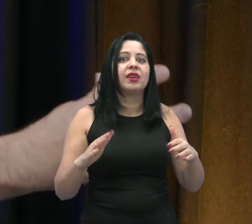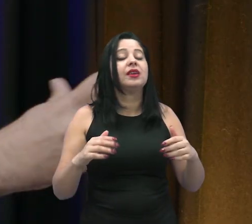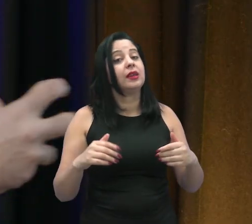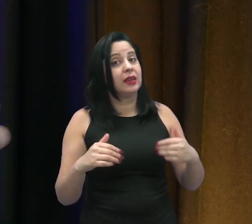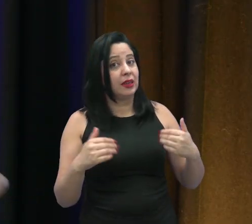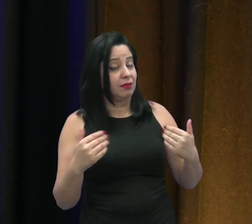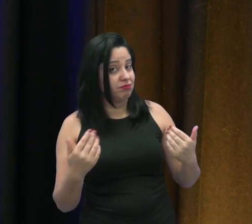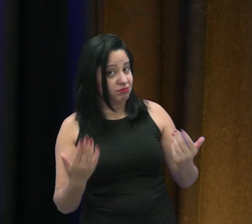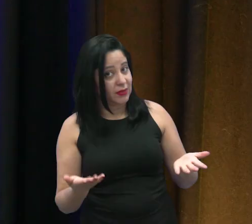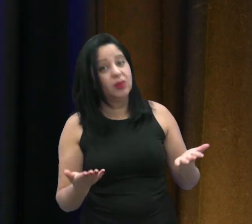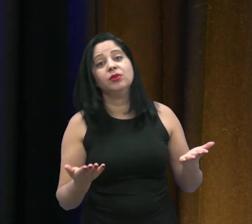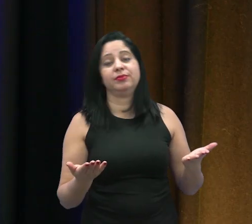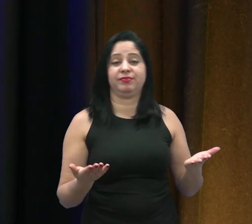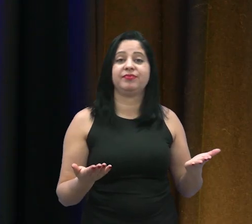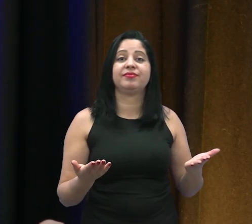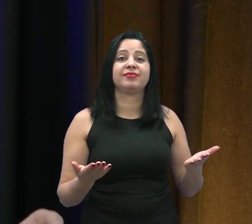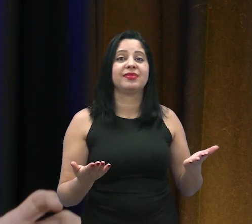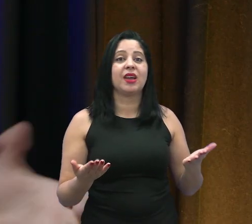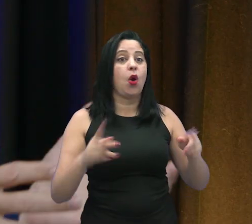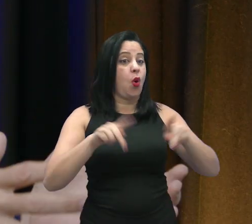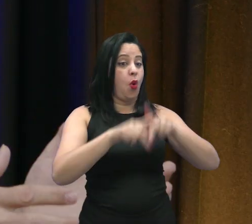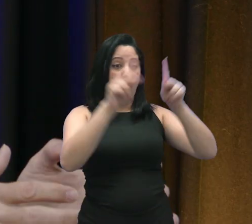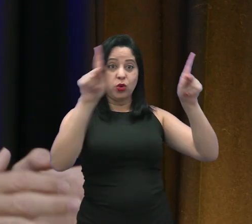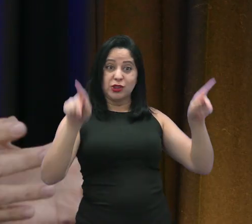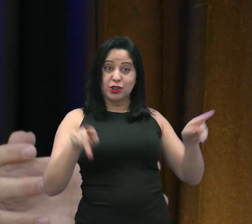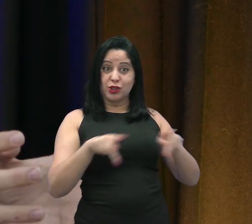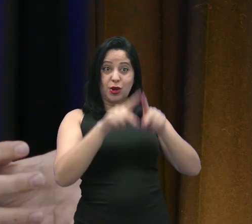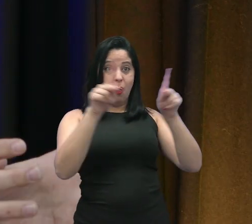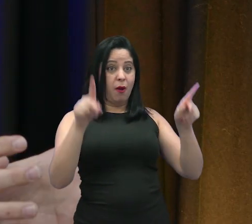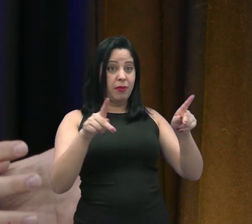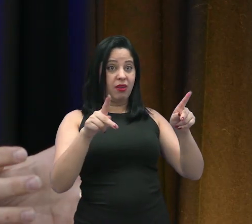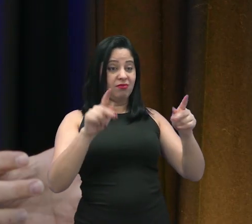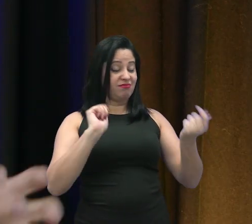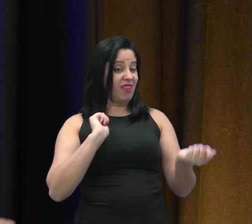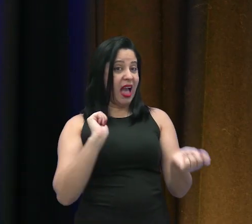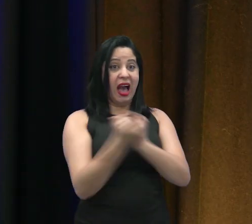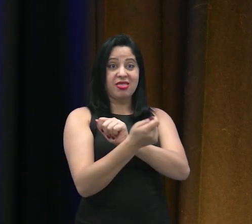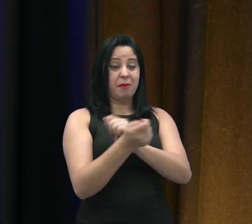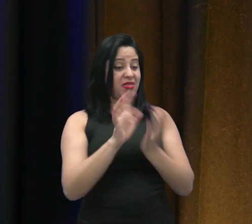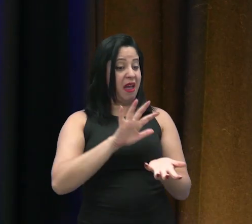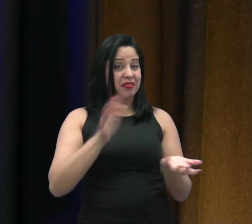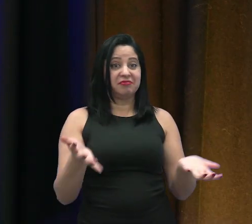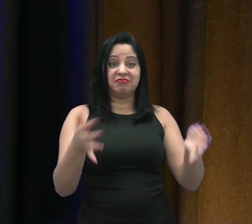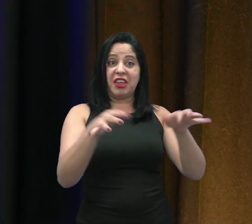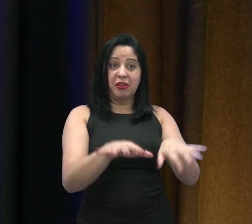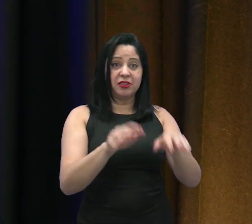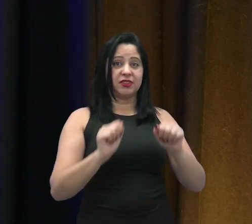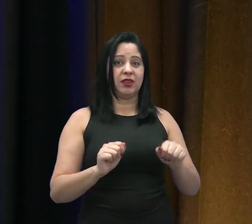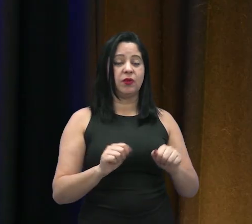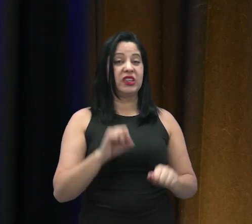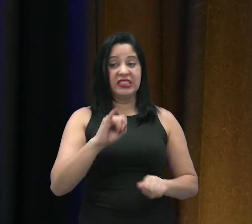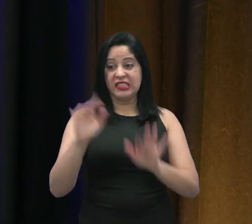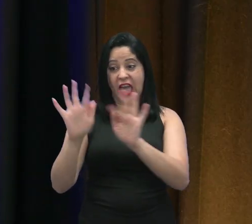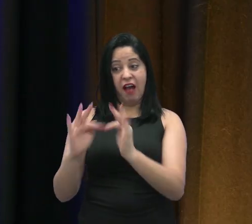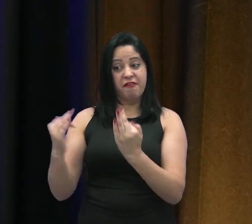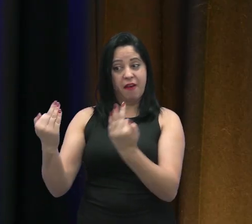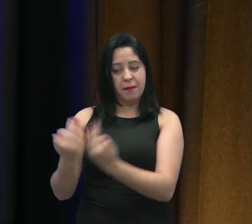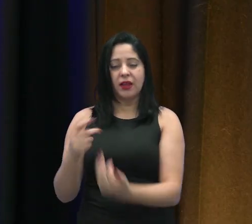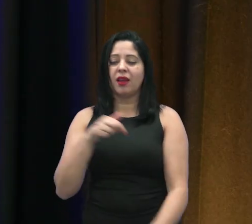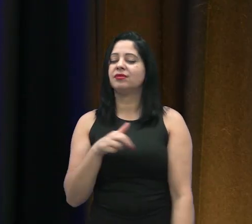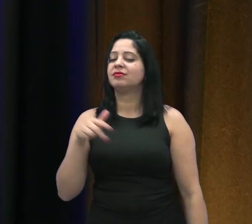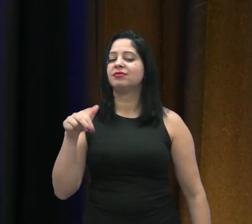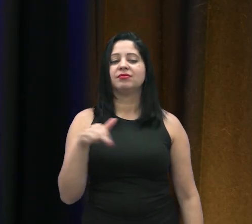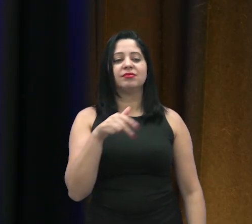de compras grande, que ele está, né, todo adaptado para a inclusão. Então, quando uma família vai e não